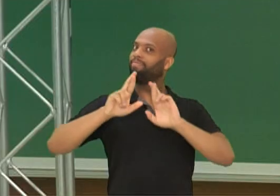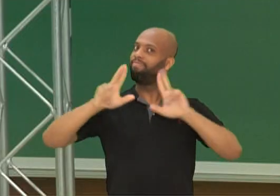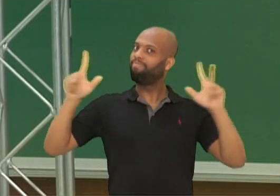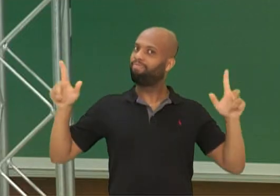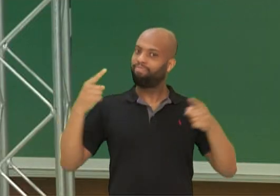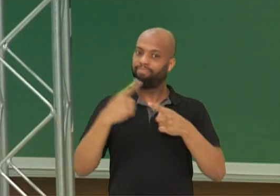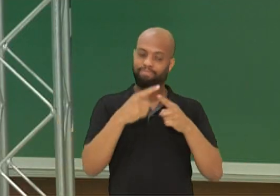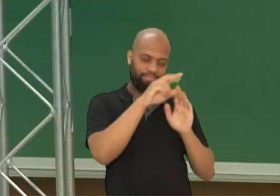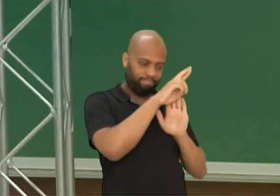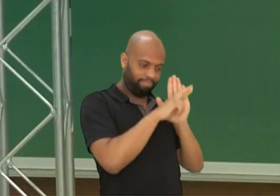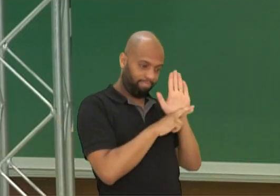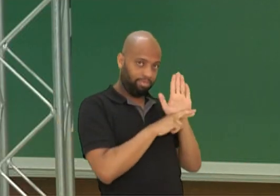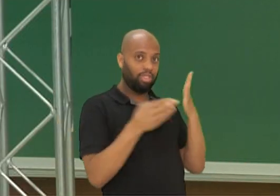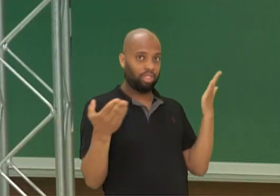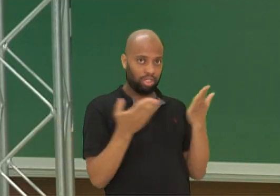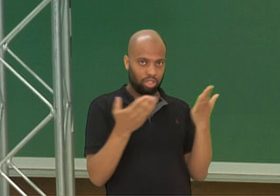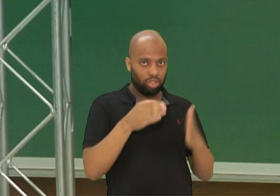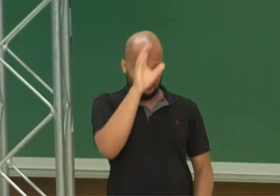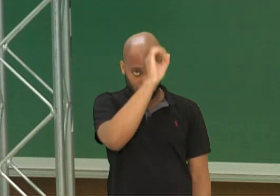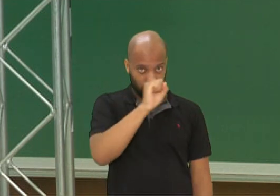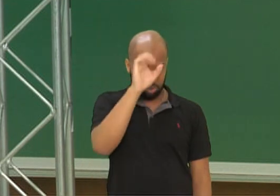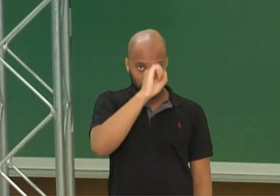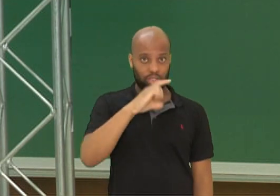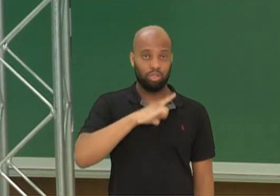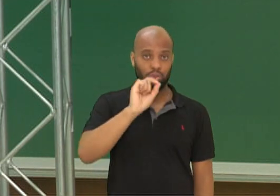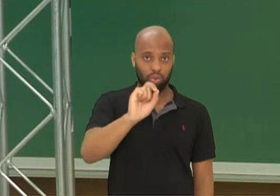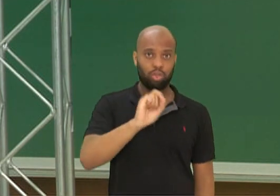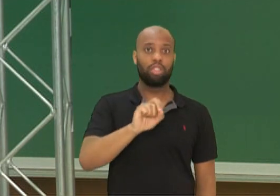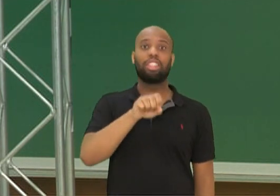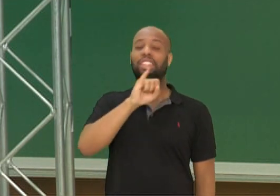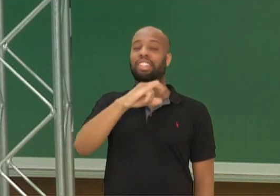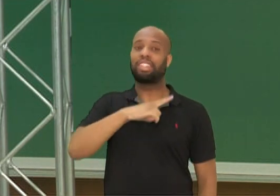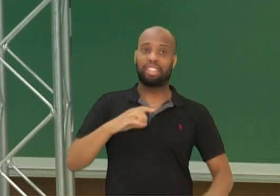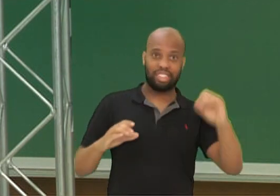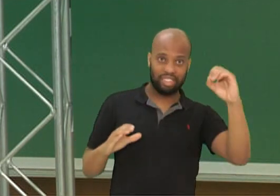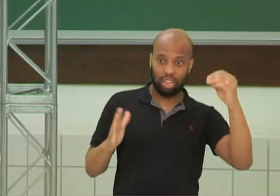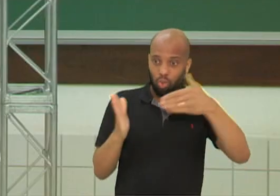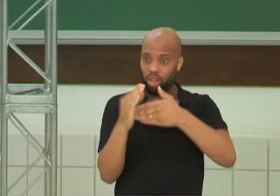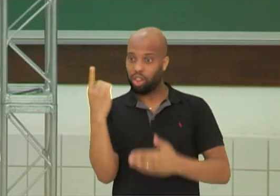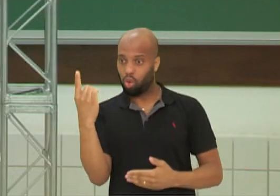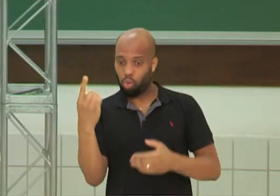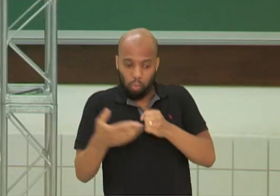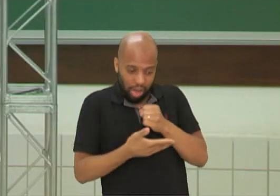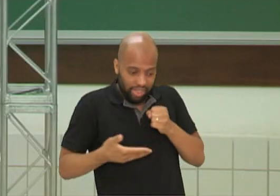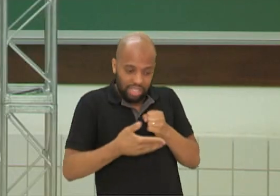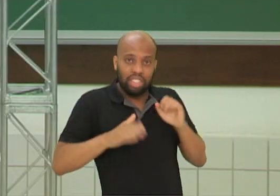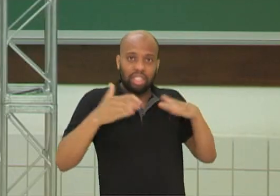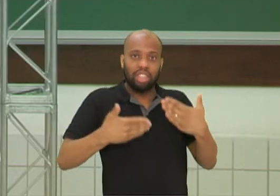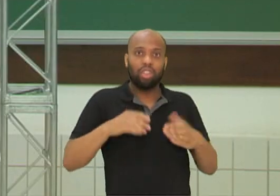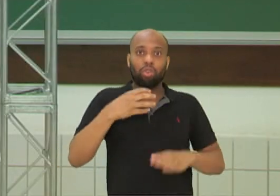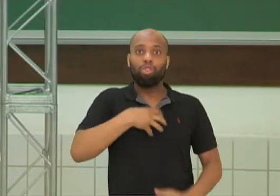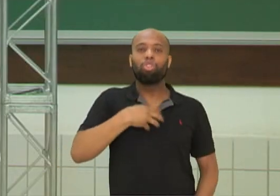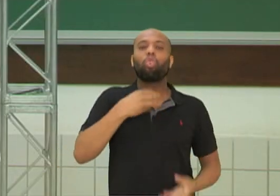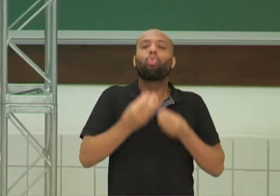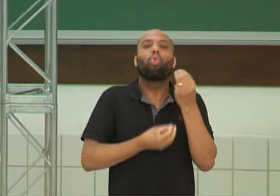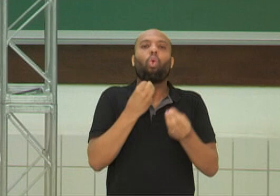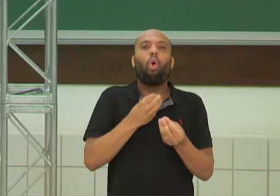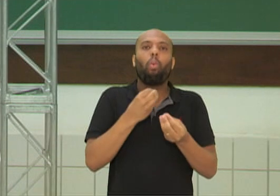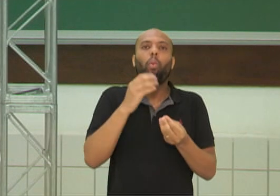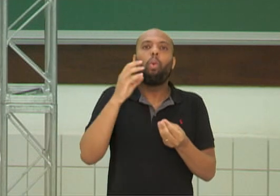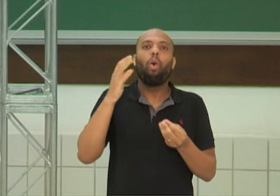Pelas propriedades que nós aprendemos, quando a base está entre 0 e 1, o gráfico vai ser decrescente,